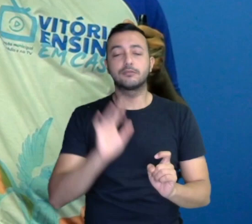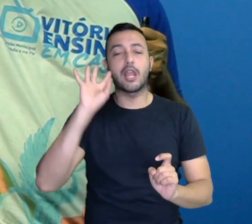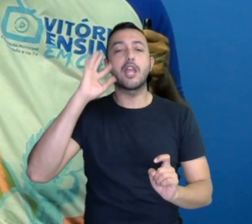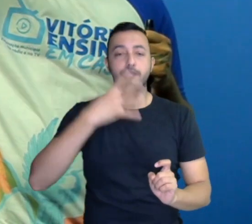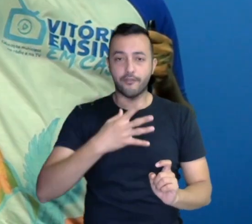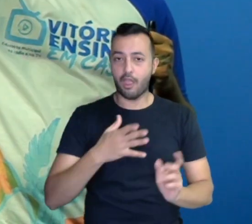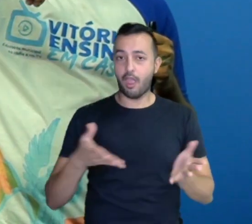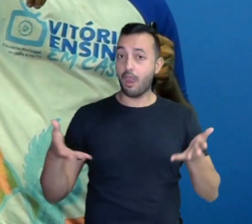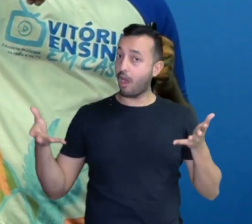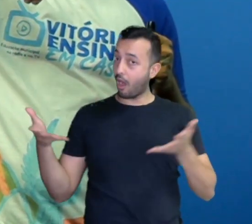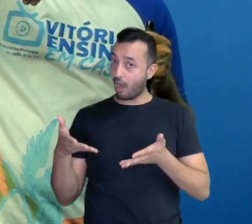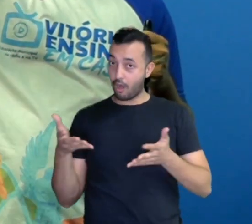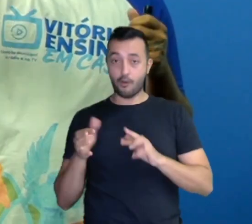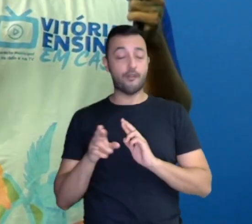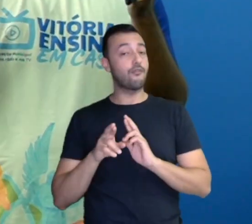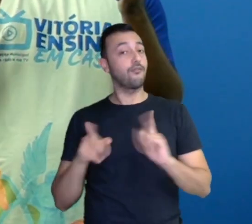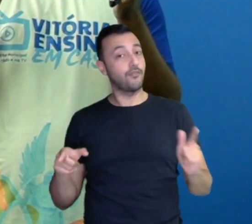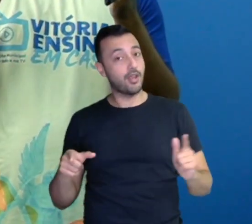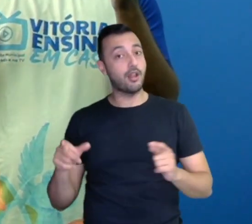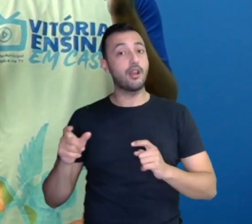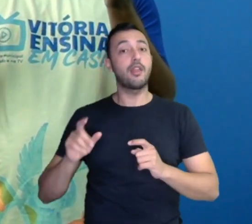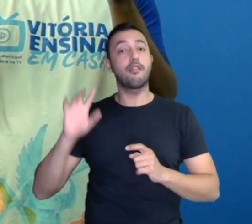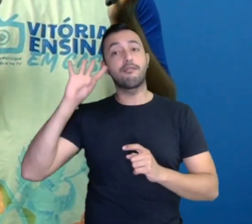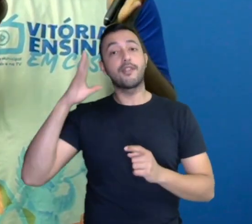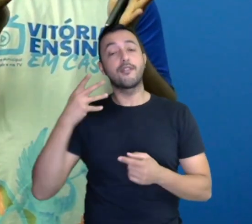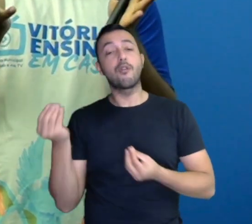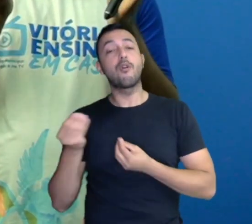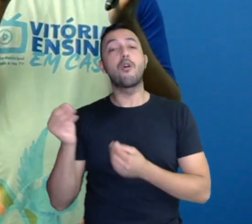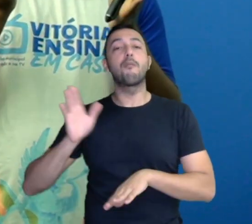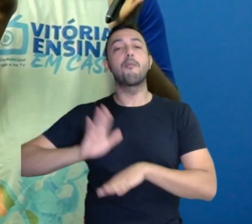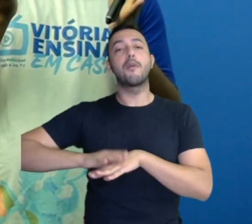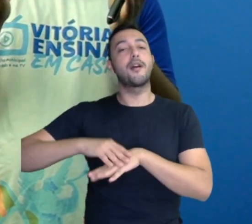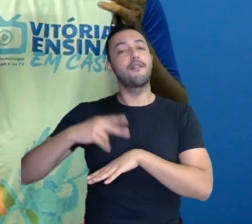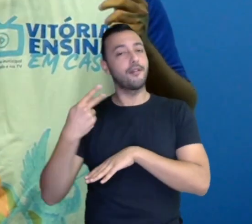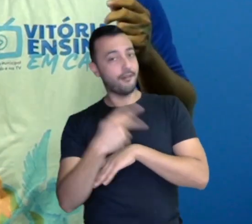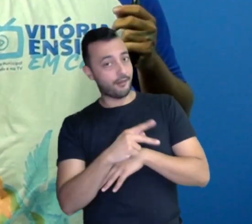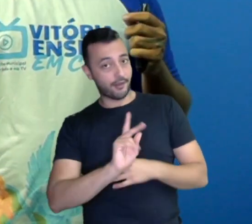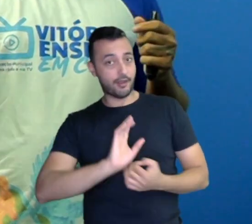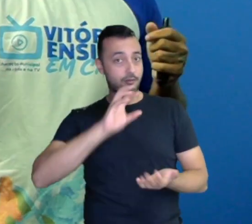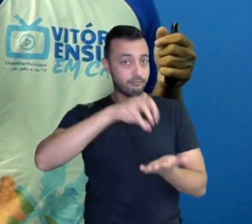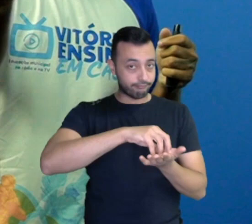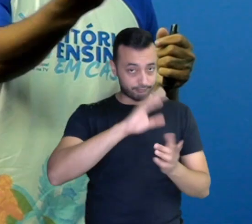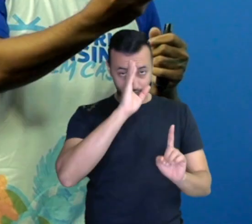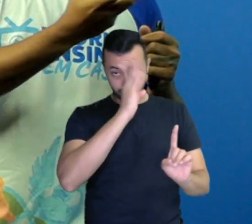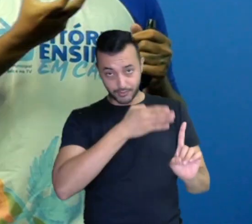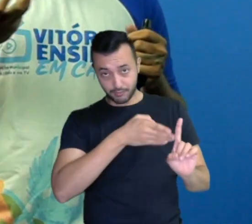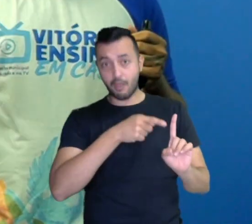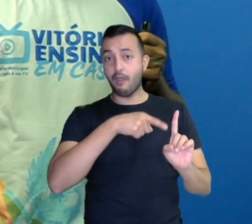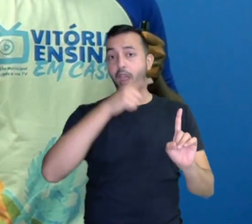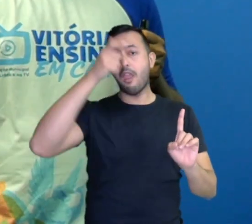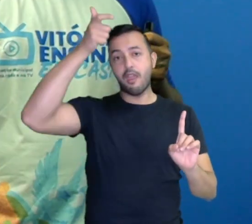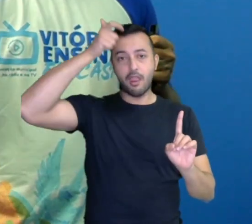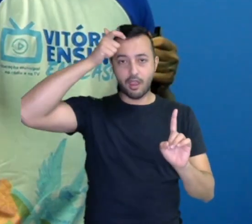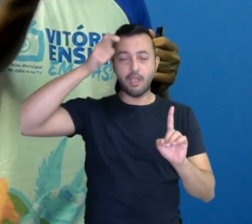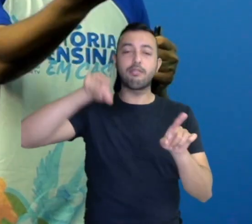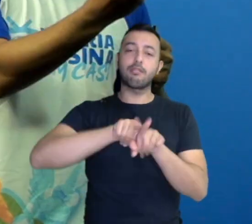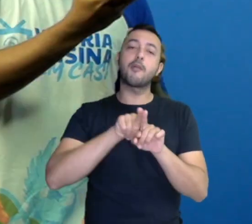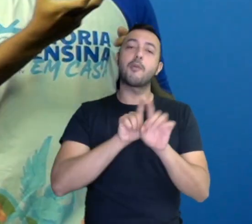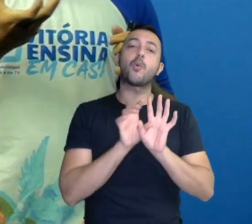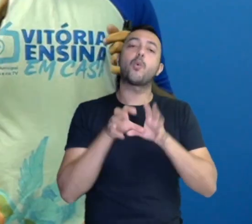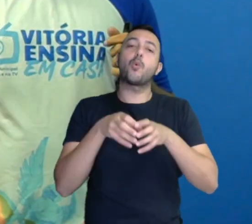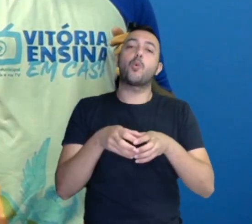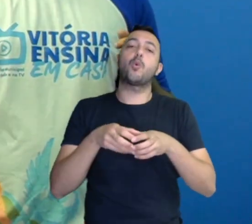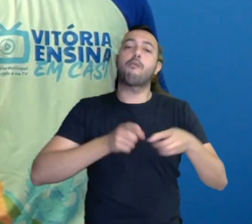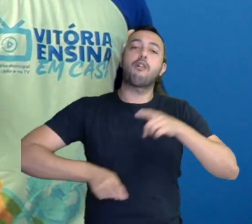gente vai ter as decisões tomadas, né, nas mãos centralizadas do rei e das pessoas que estão em seu entorno, que fazem